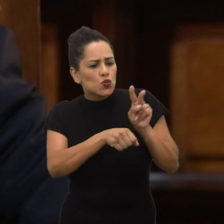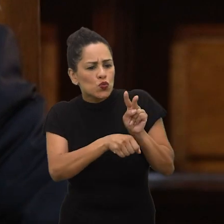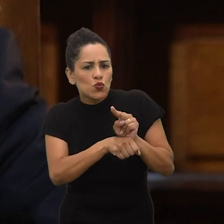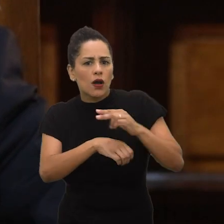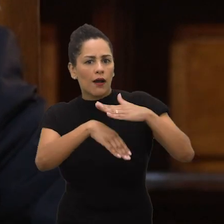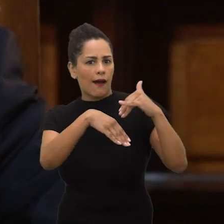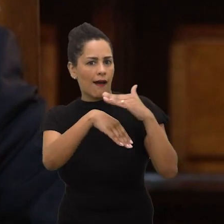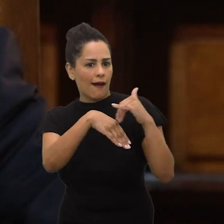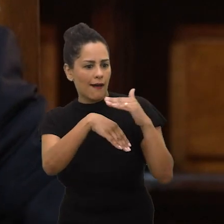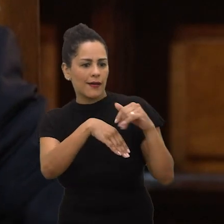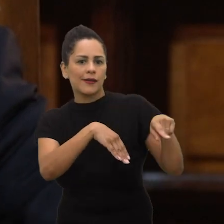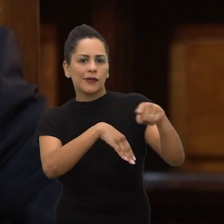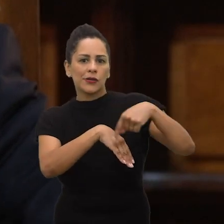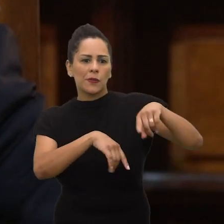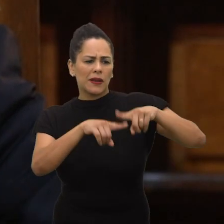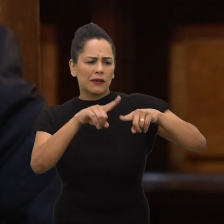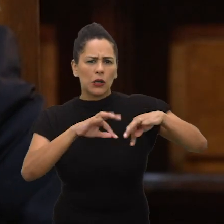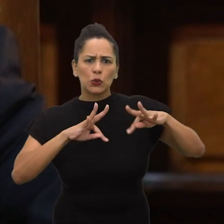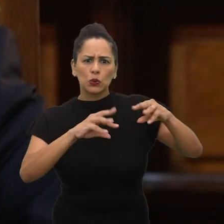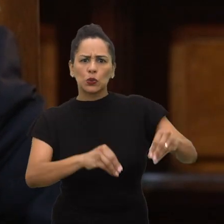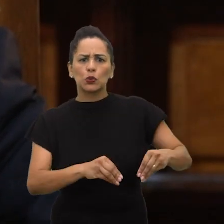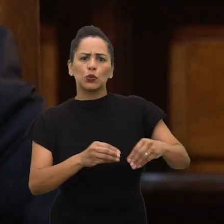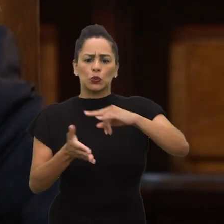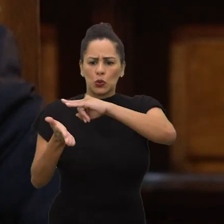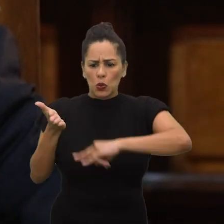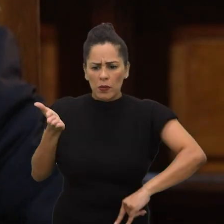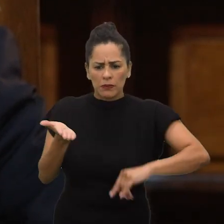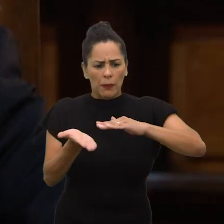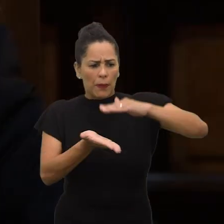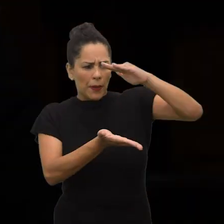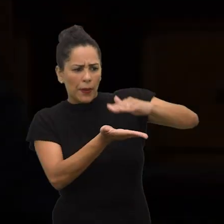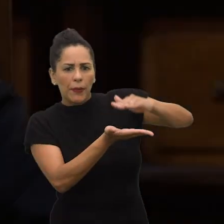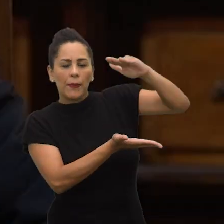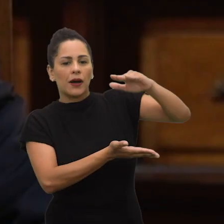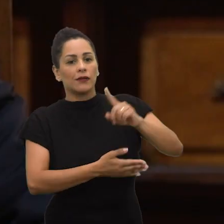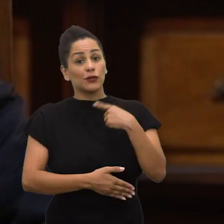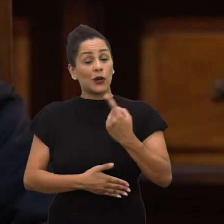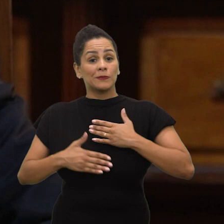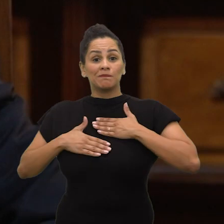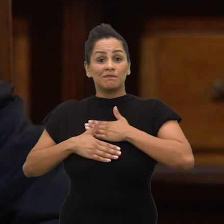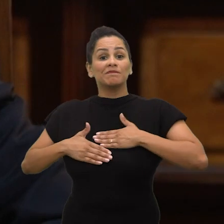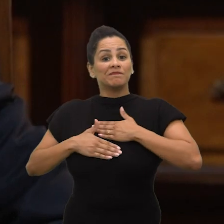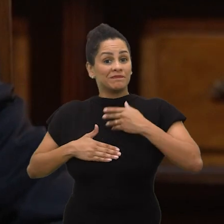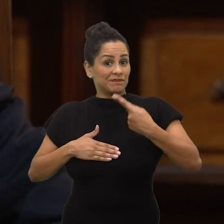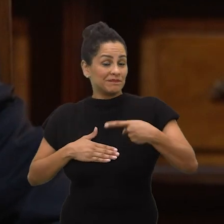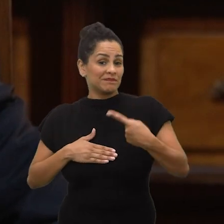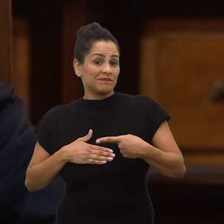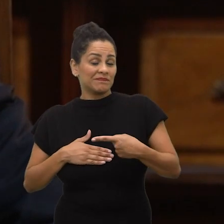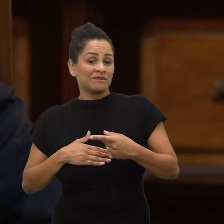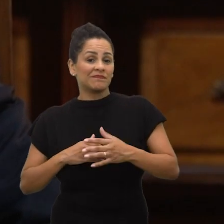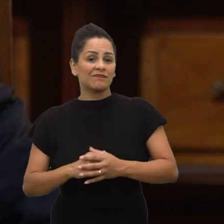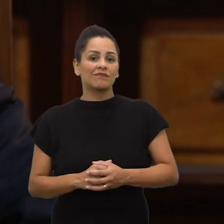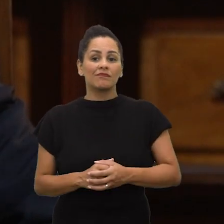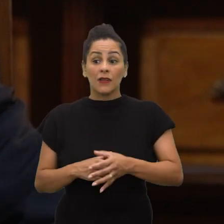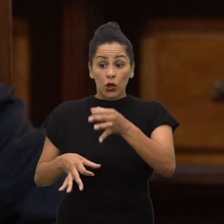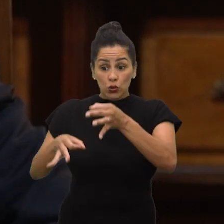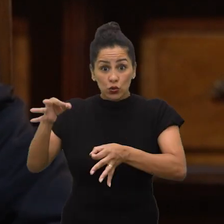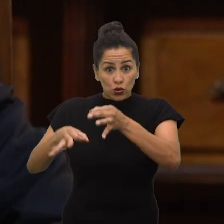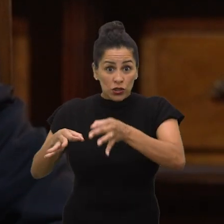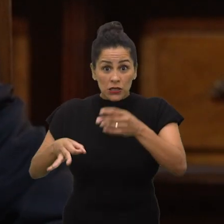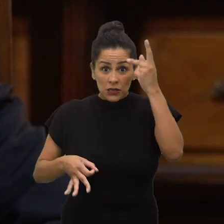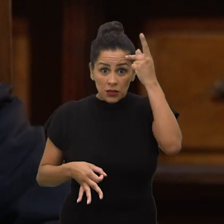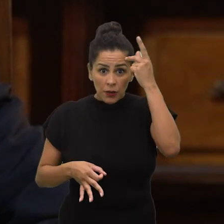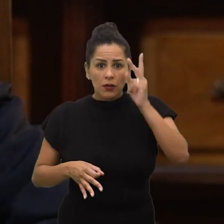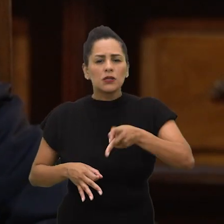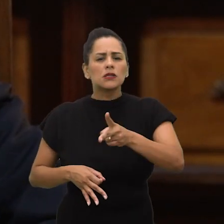do museu né que é muito gratificante para todos nós Ju trabalho é sempre se